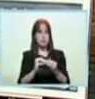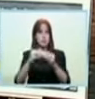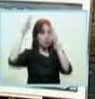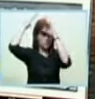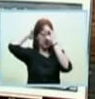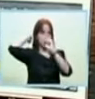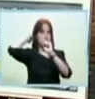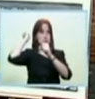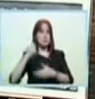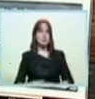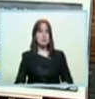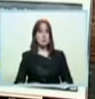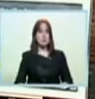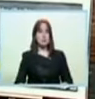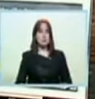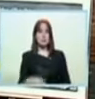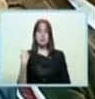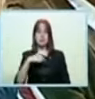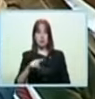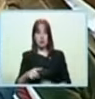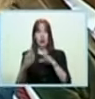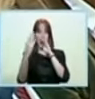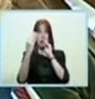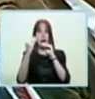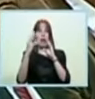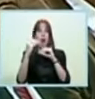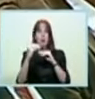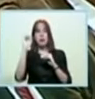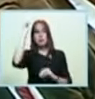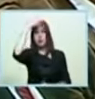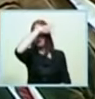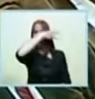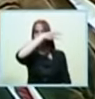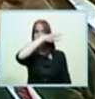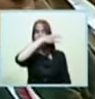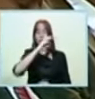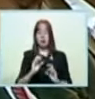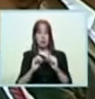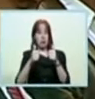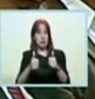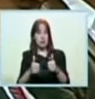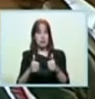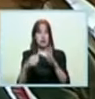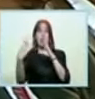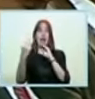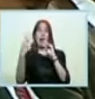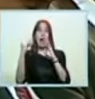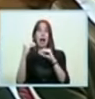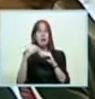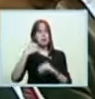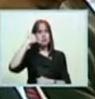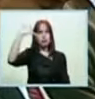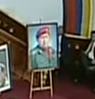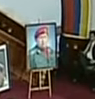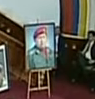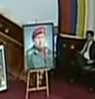o necessário, Sr. Ministro dos Negócios Estrangeiros, para que eu tenha uma conversa com o Presidente Donald Trump. Faça o